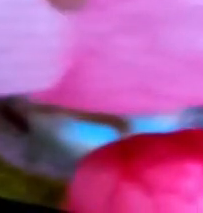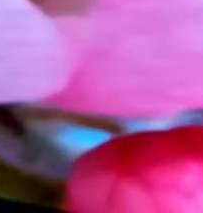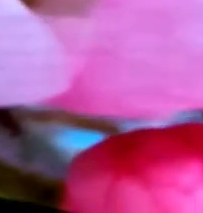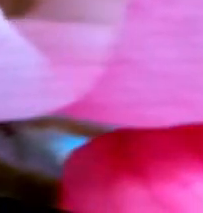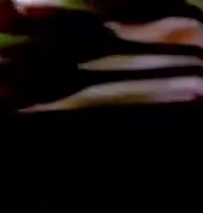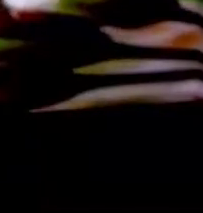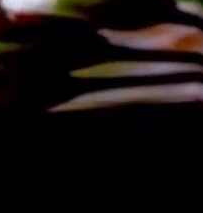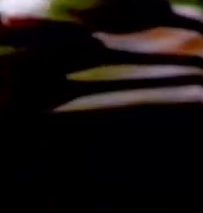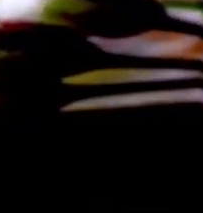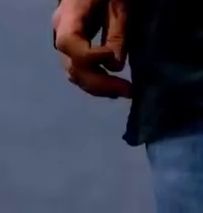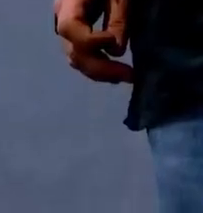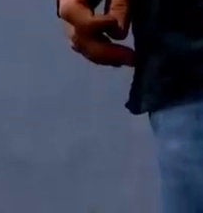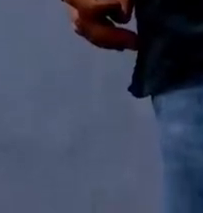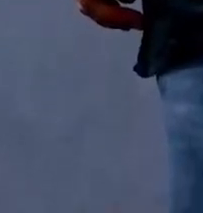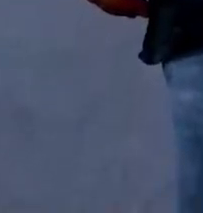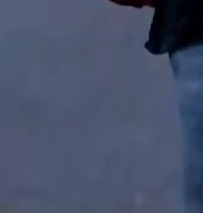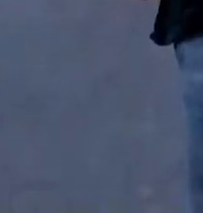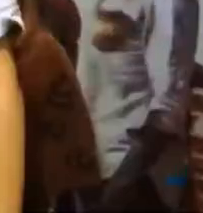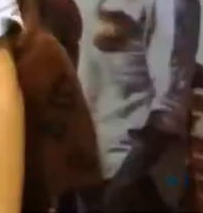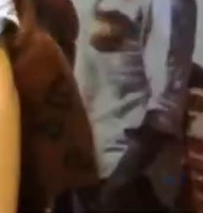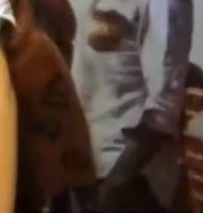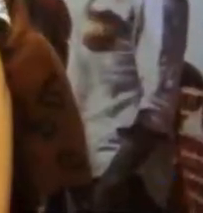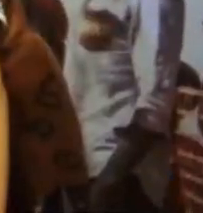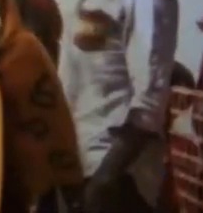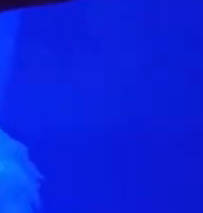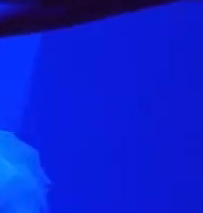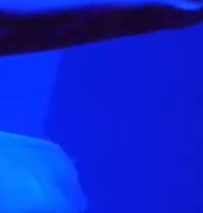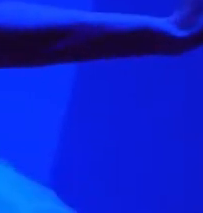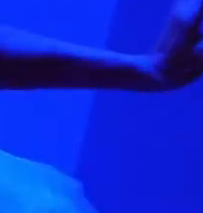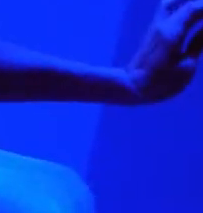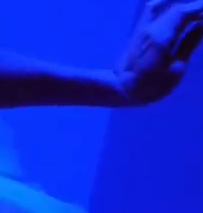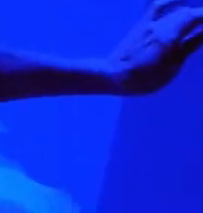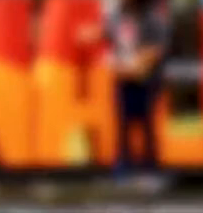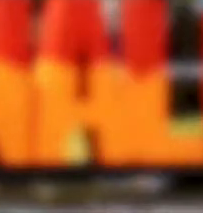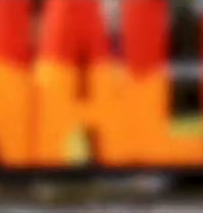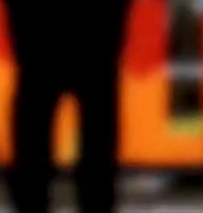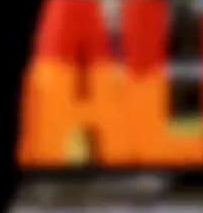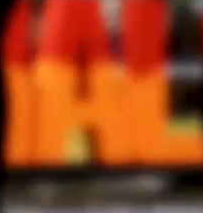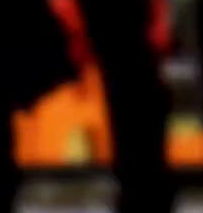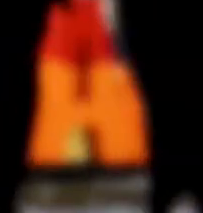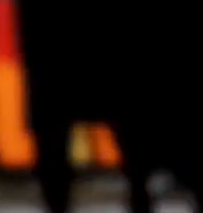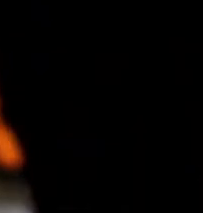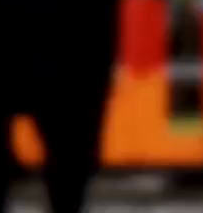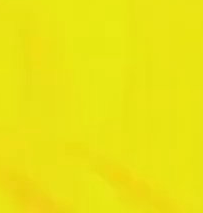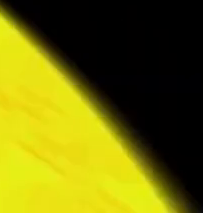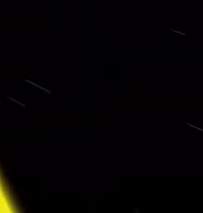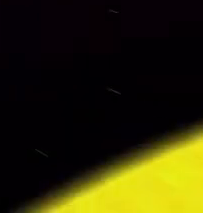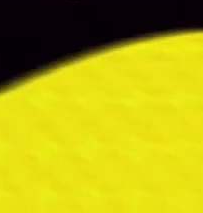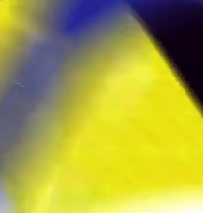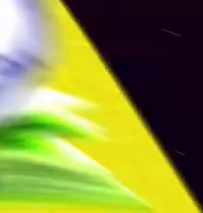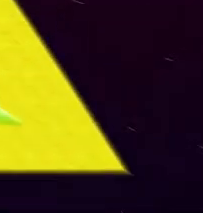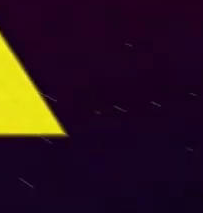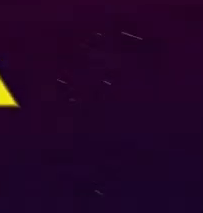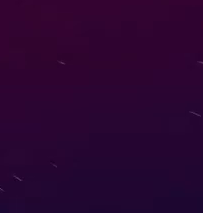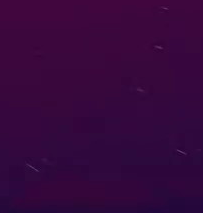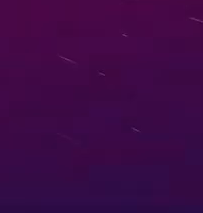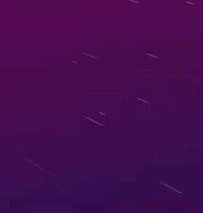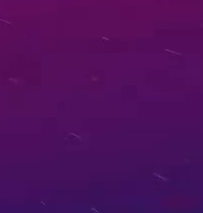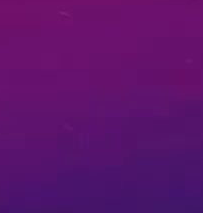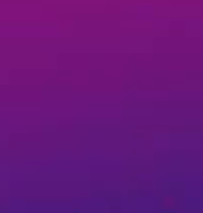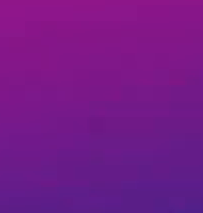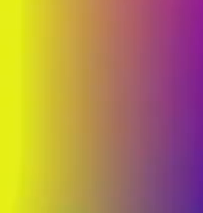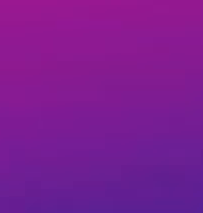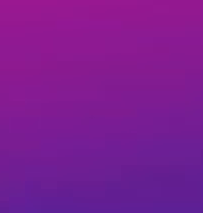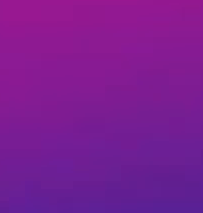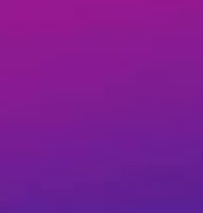a edição especial de 40 anos da Bienal viu irá forçar Suas Emoções Bienal do Livro Rio